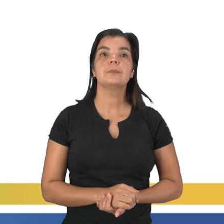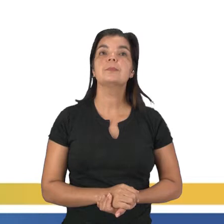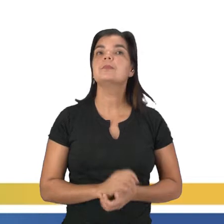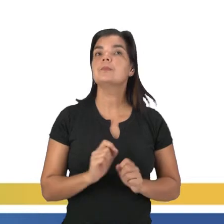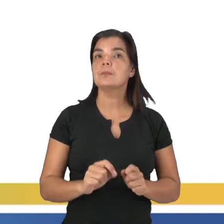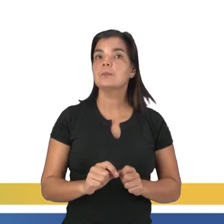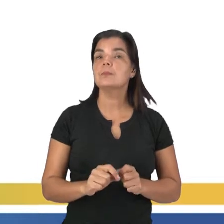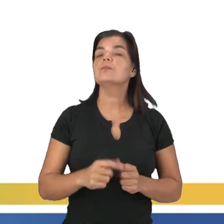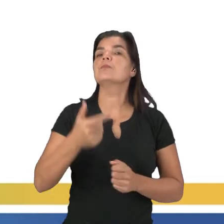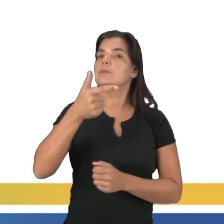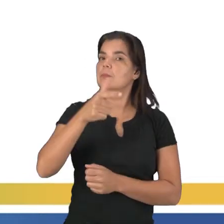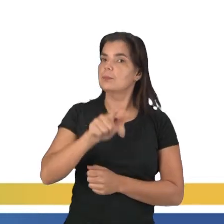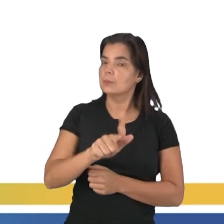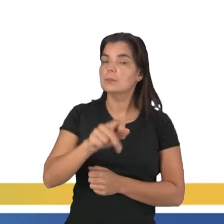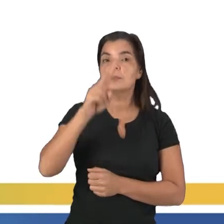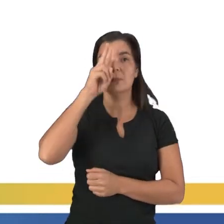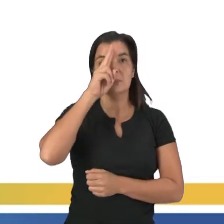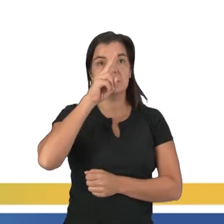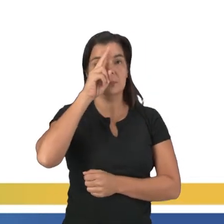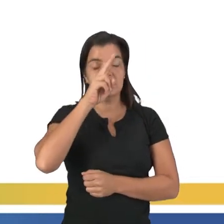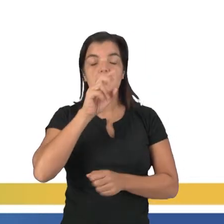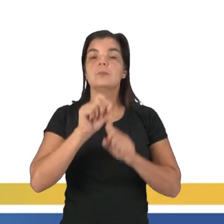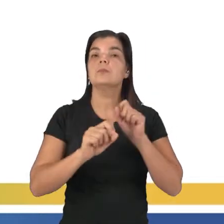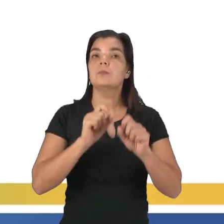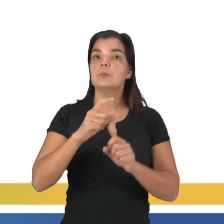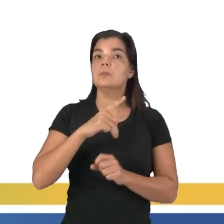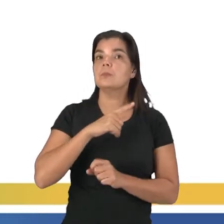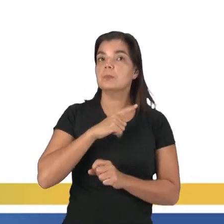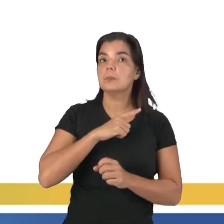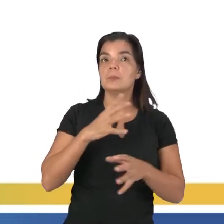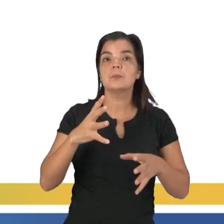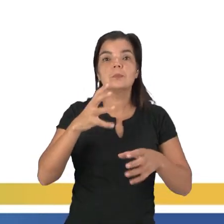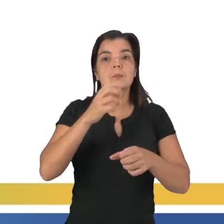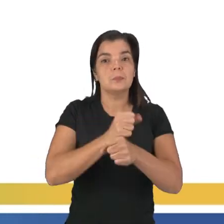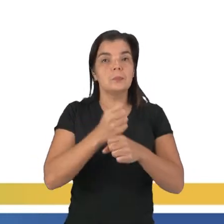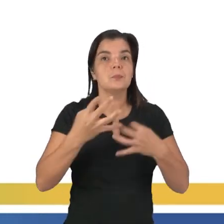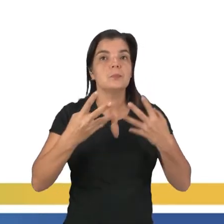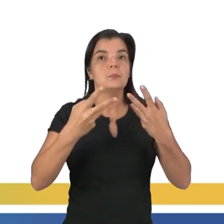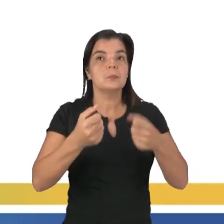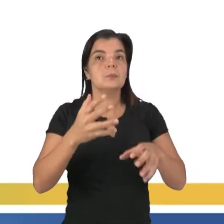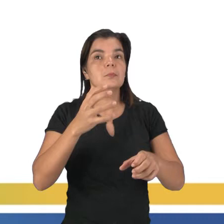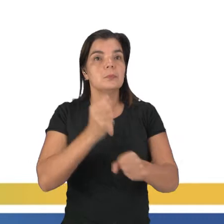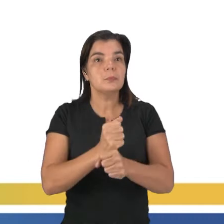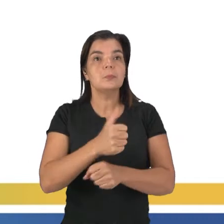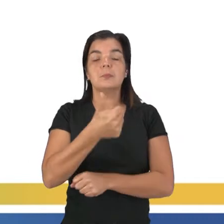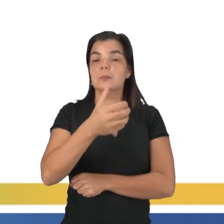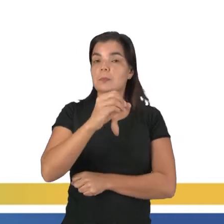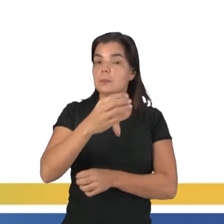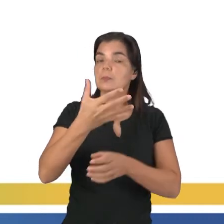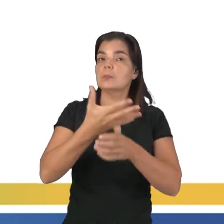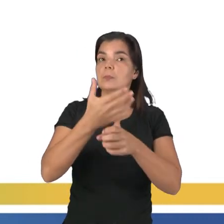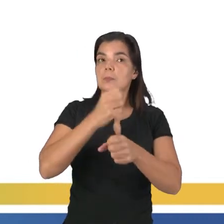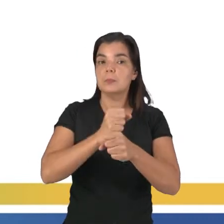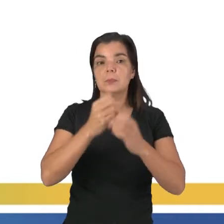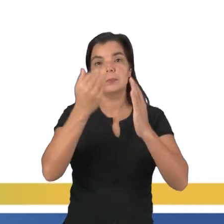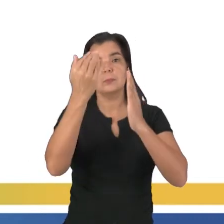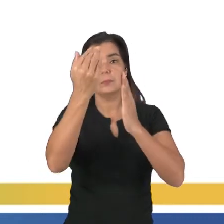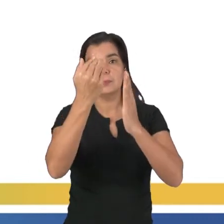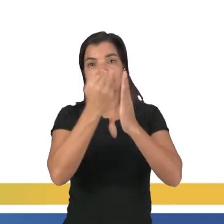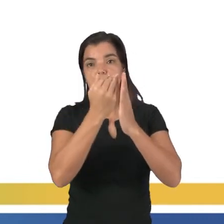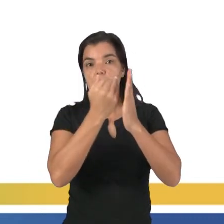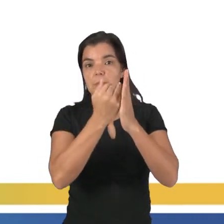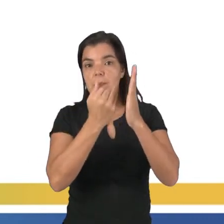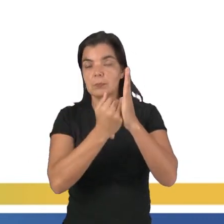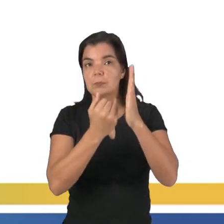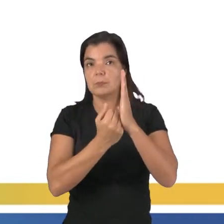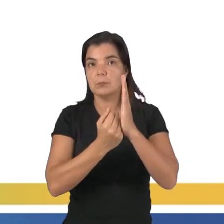2, nós temos de novamente, lembrando que nessa operação nós devemos somar a parte inteira com parte inteira, décimos com décimos,